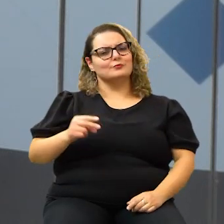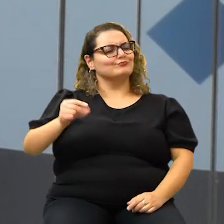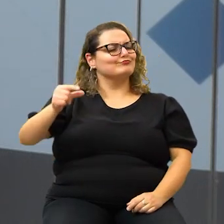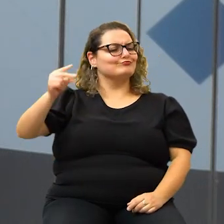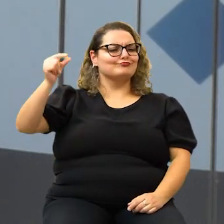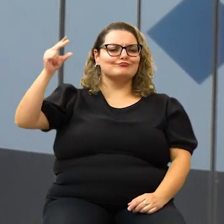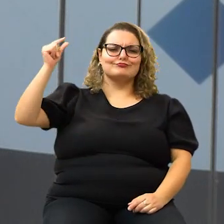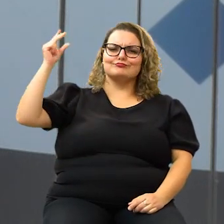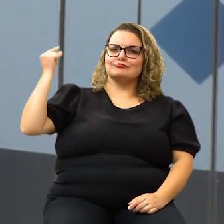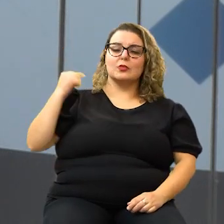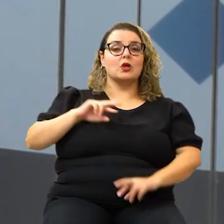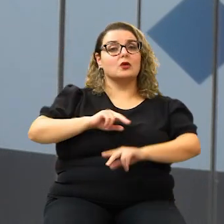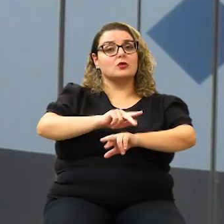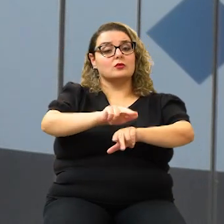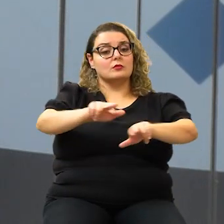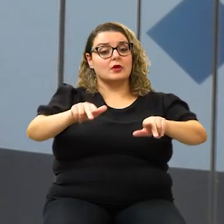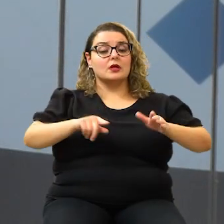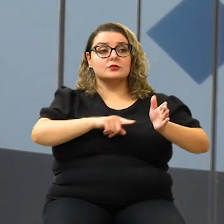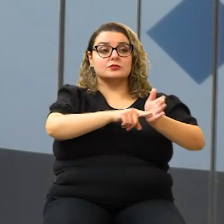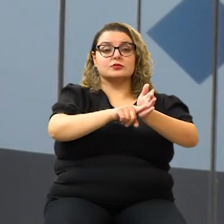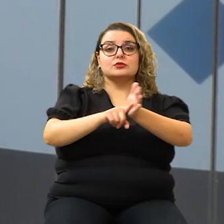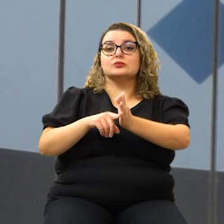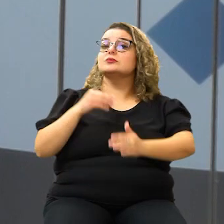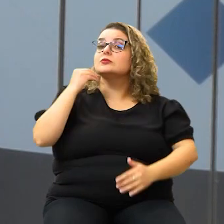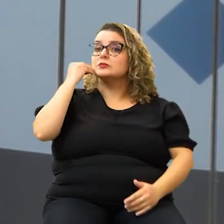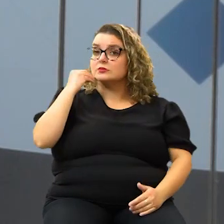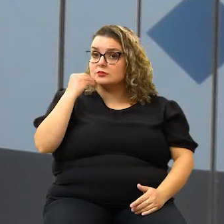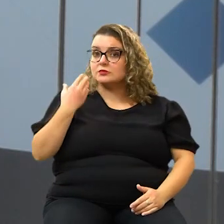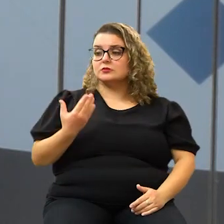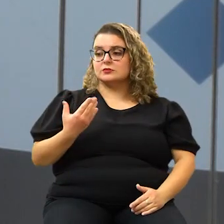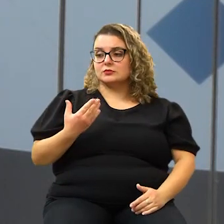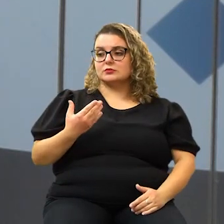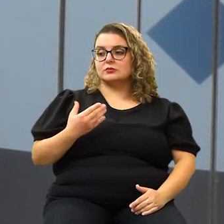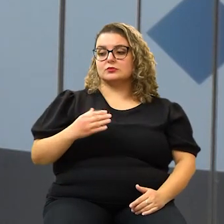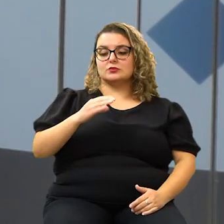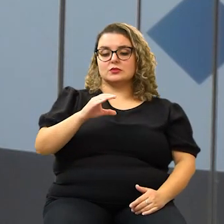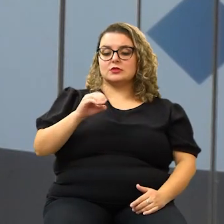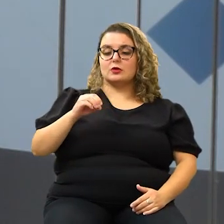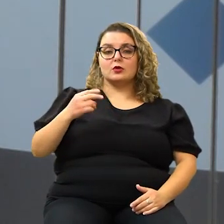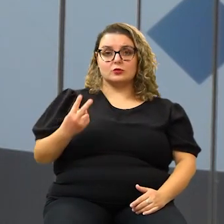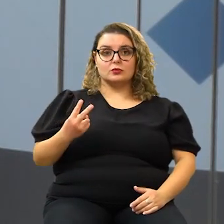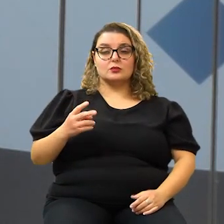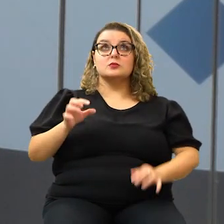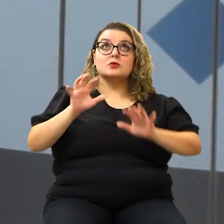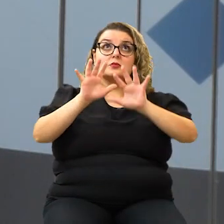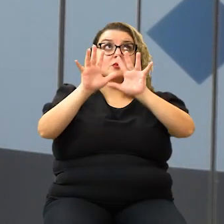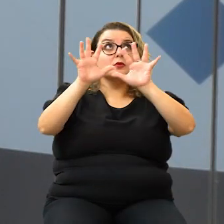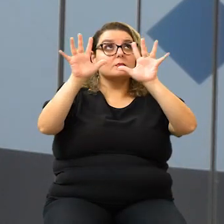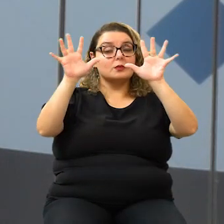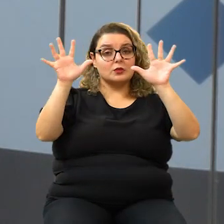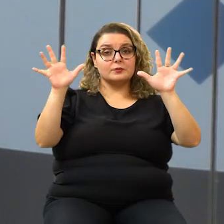de vários cientistas que fizeram um experimento do CO2 na atmosfera,